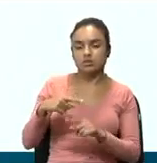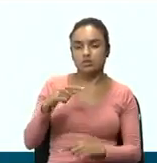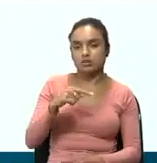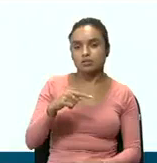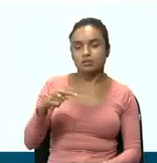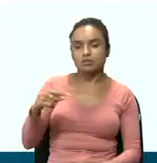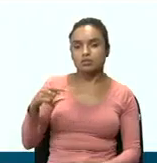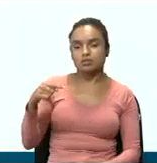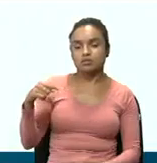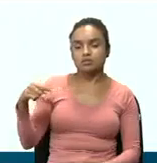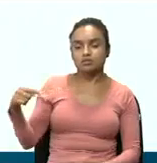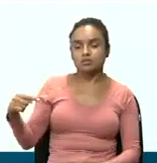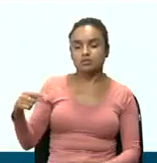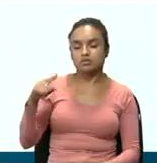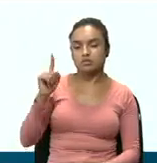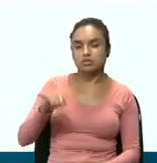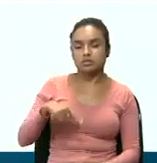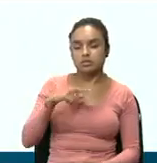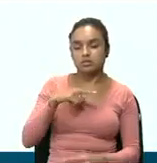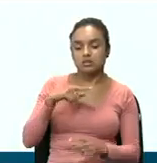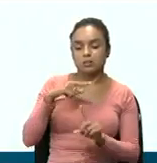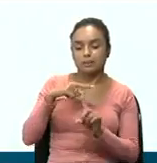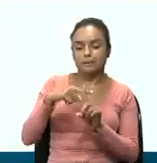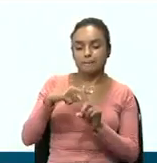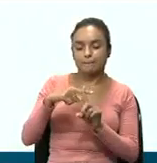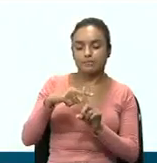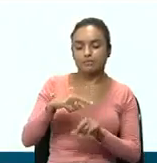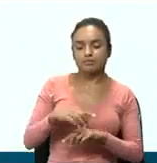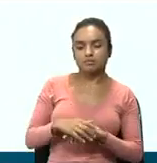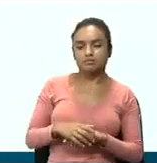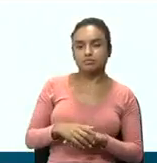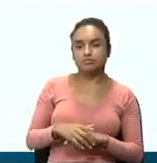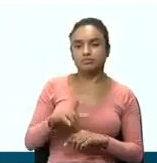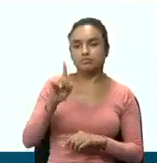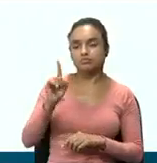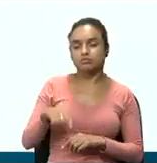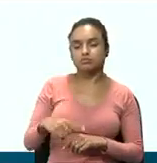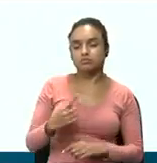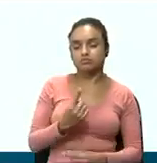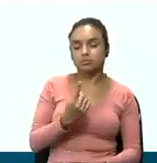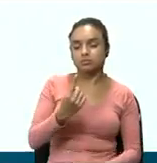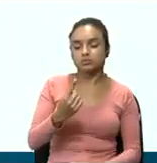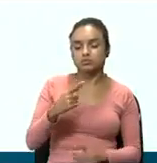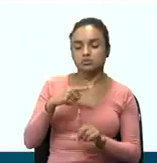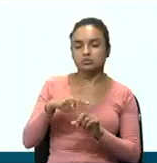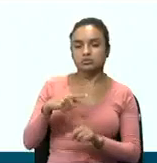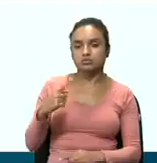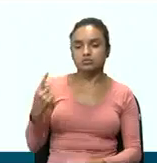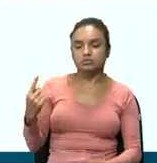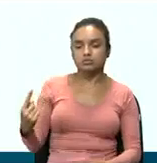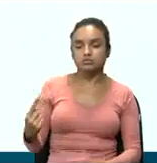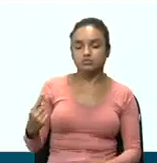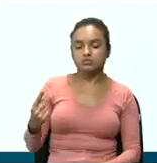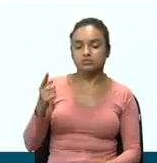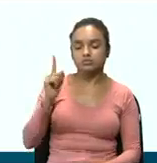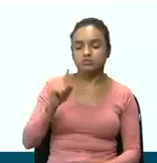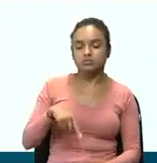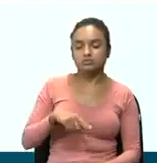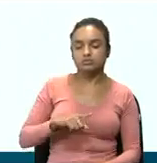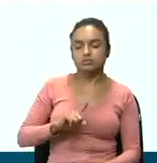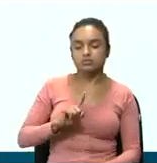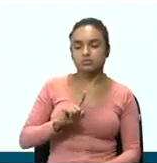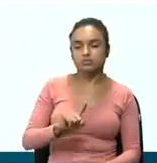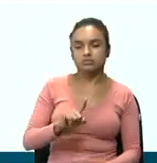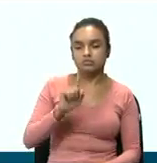tenho, então, mais. 1 vezes 1, eu tenho, então, 1. Então, 1,